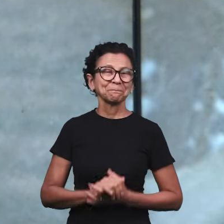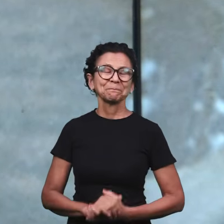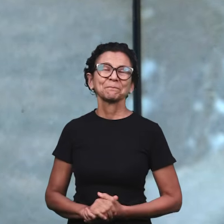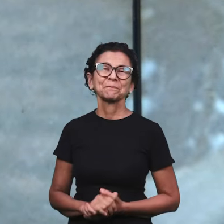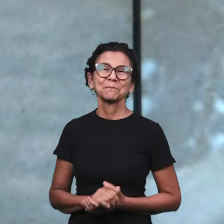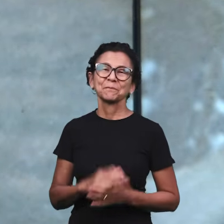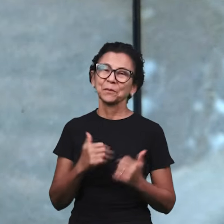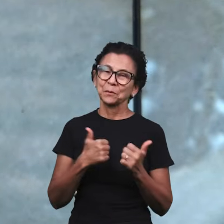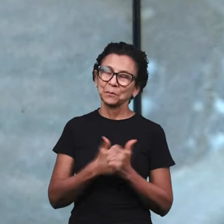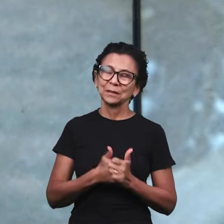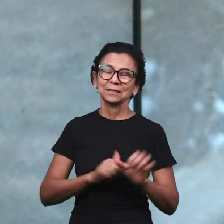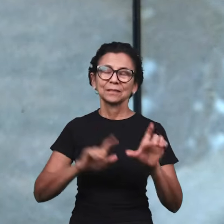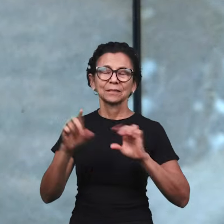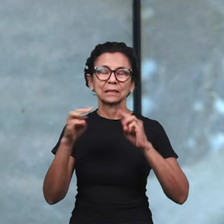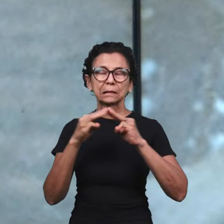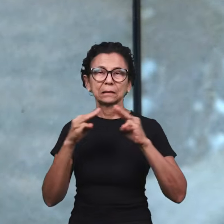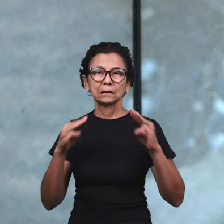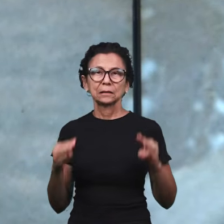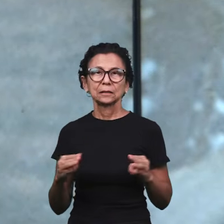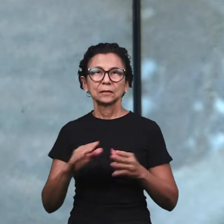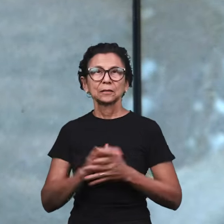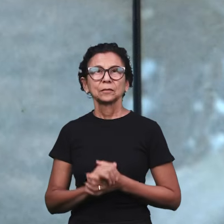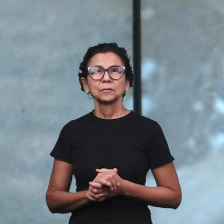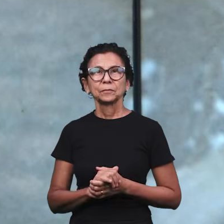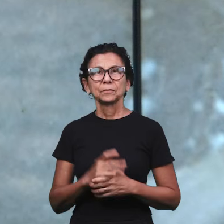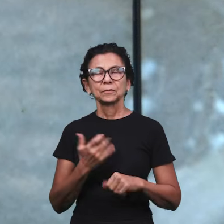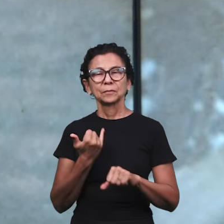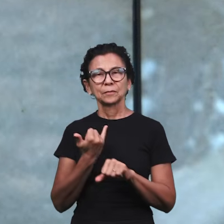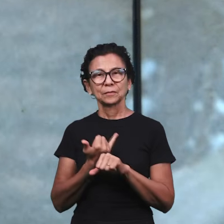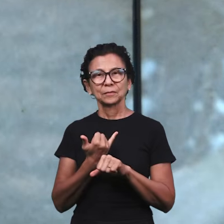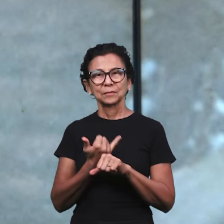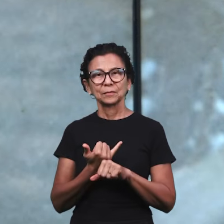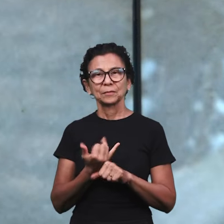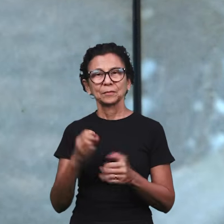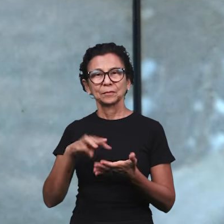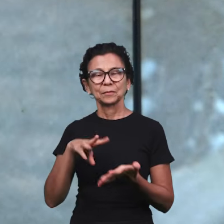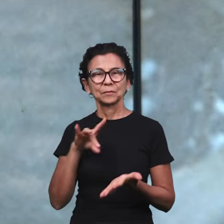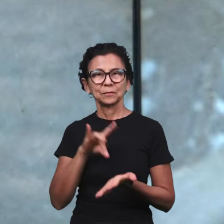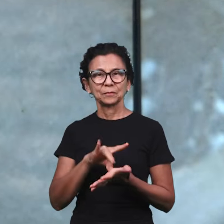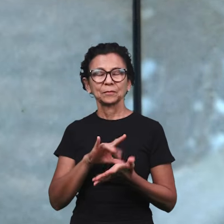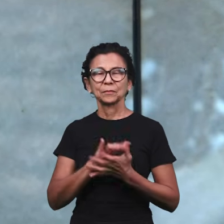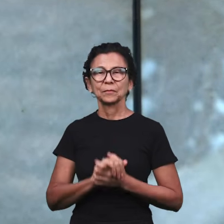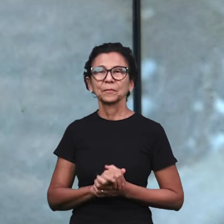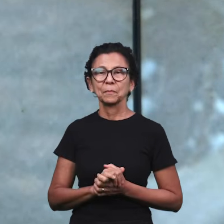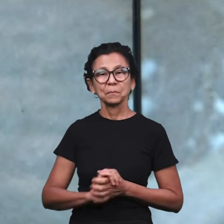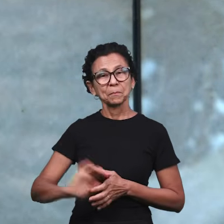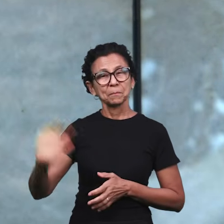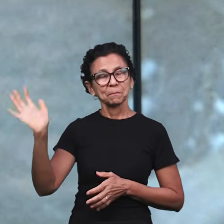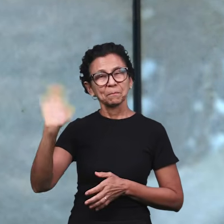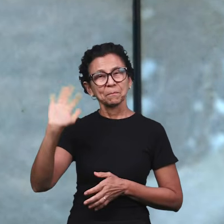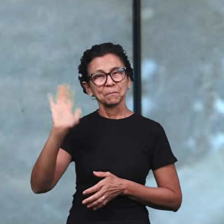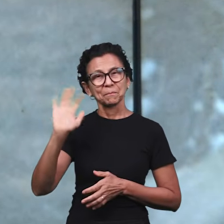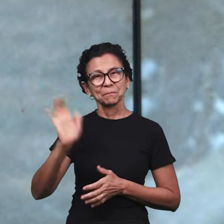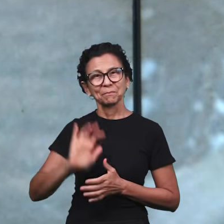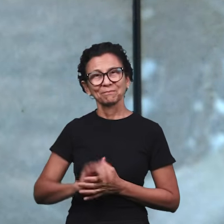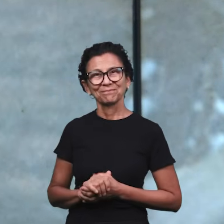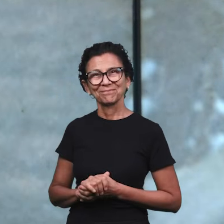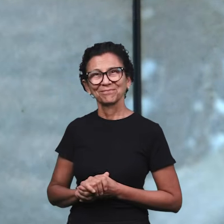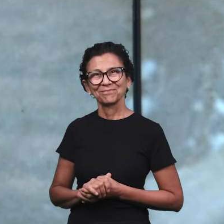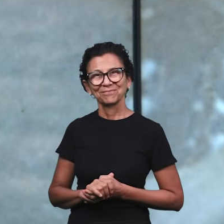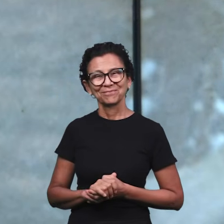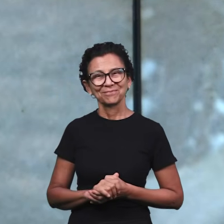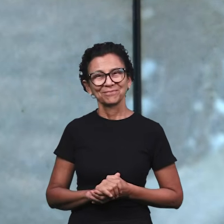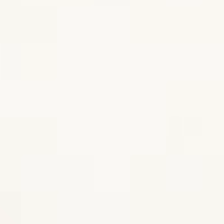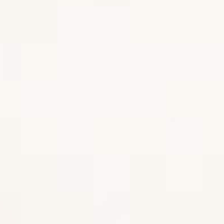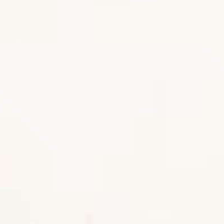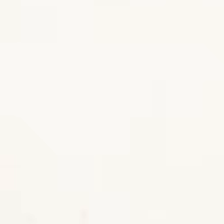continue nos acompanhando aqui na TV Manaim e também no canal oficial da Igreja Cristã Maranata no YouTube. Até o próximo programa. Tchau,